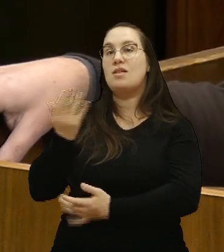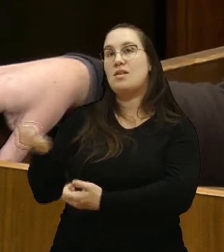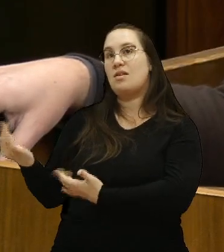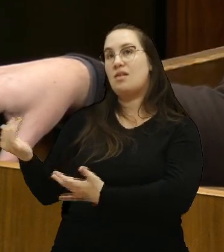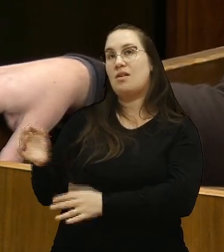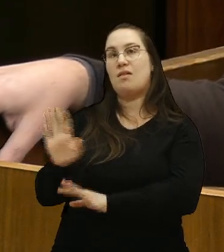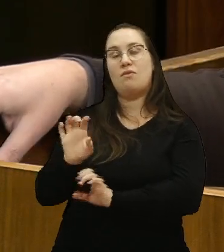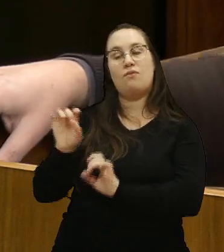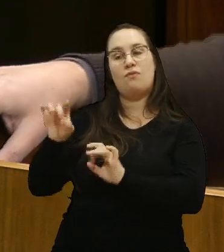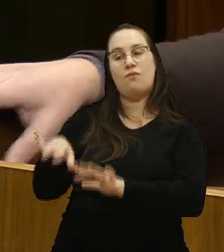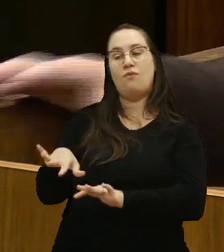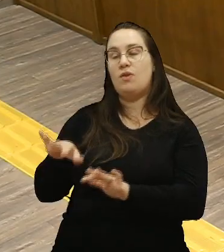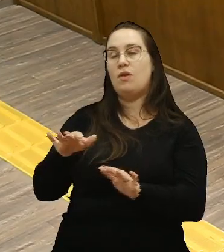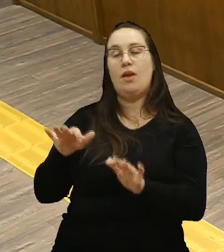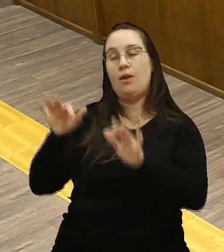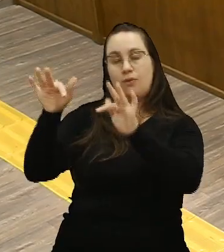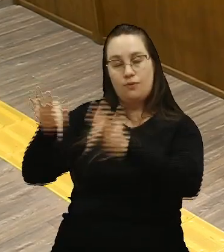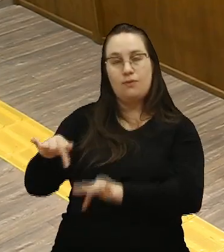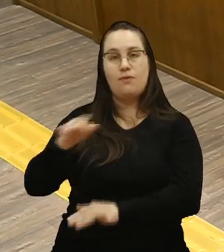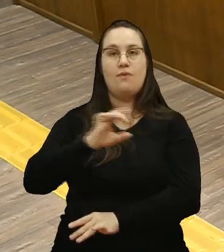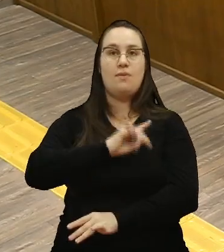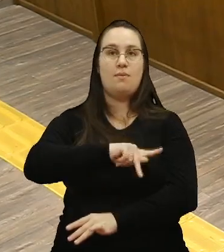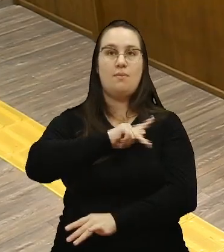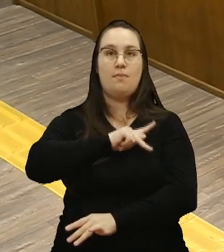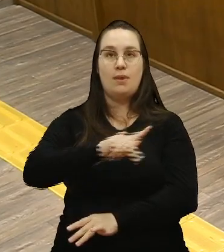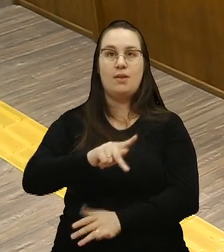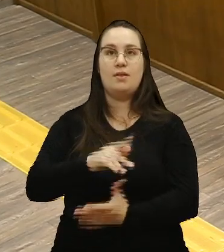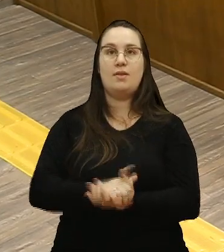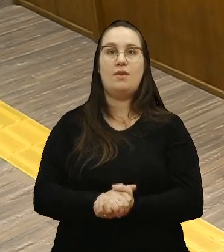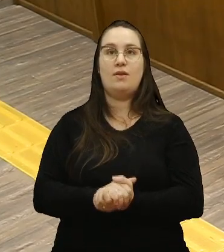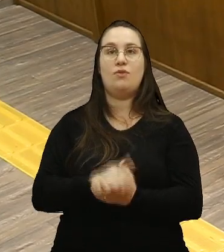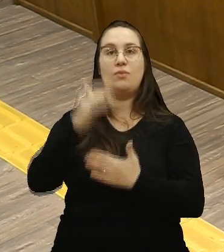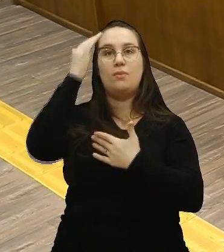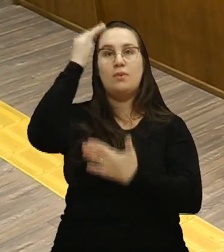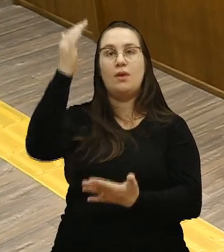isso, senhor presidente. Muito obrigado. Próxima inscrita, vereadora Andressa Marques.